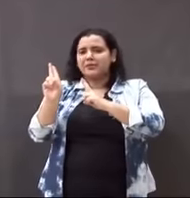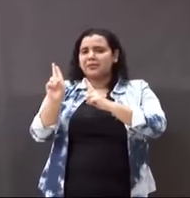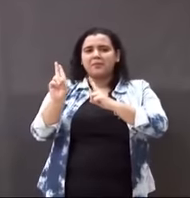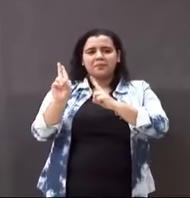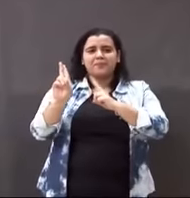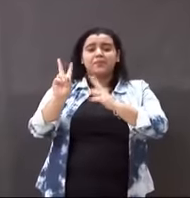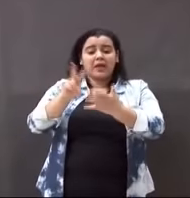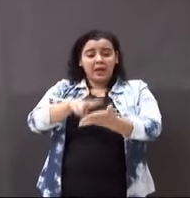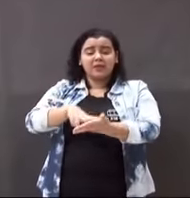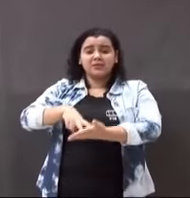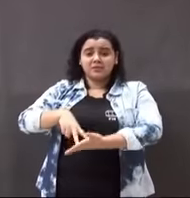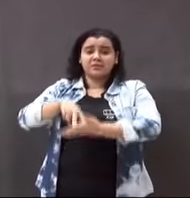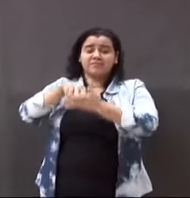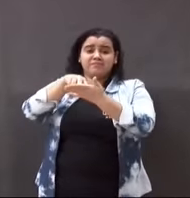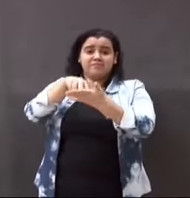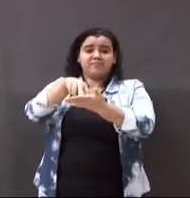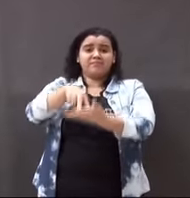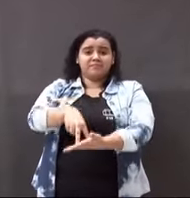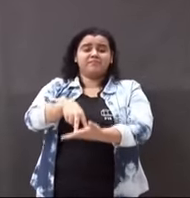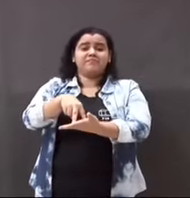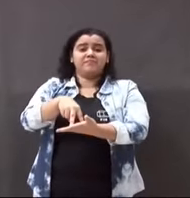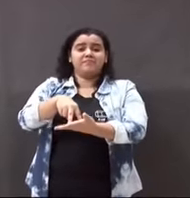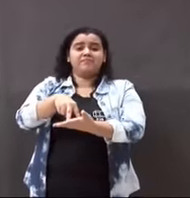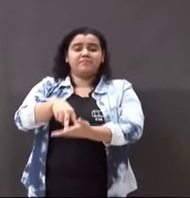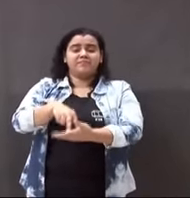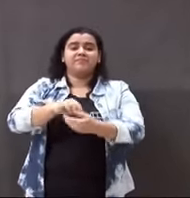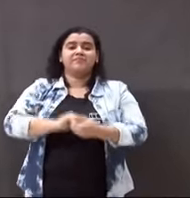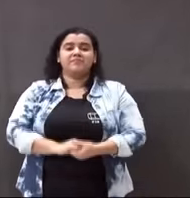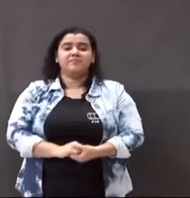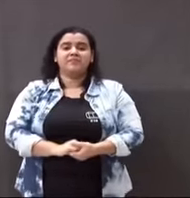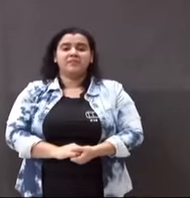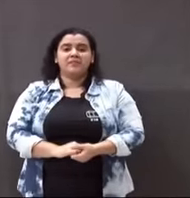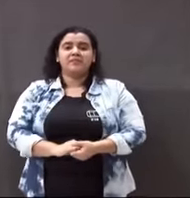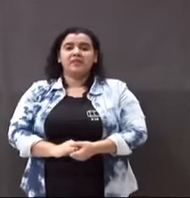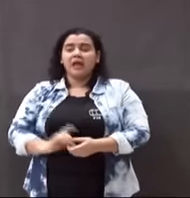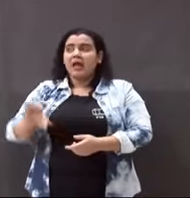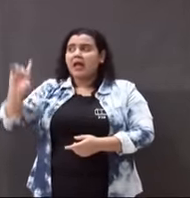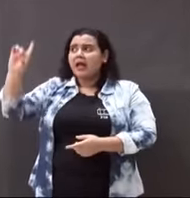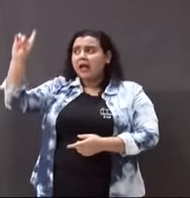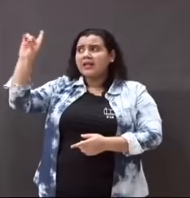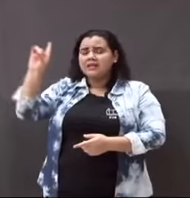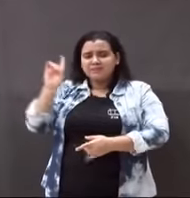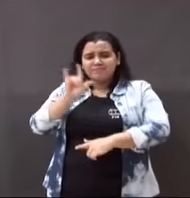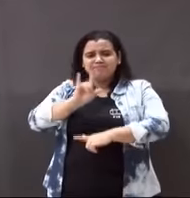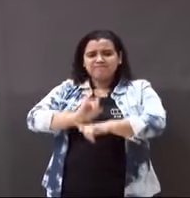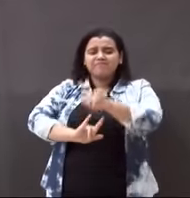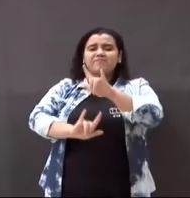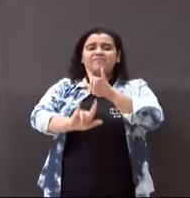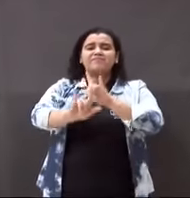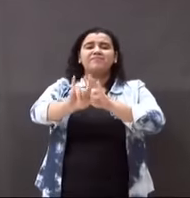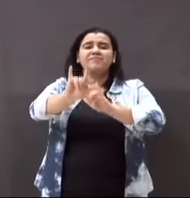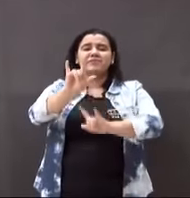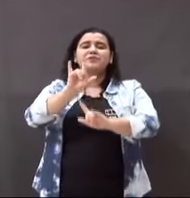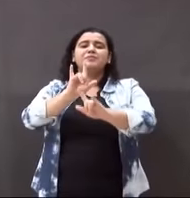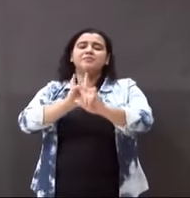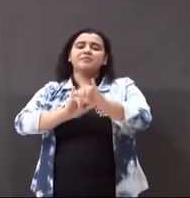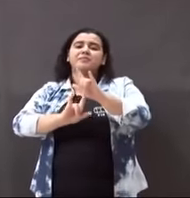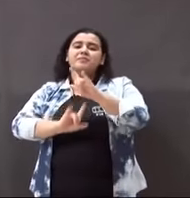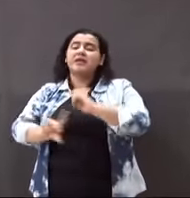Levanta. Tem muita gente que te ama. Olha lá. Deus mandou